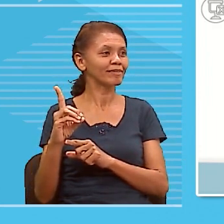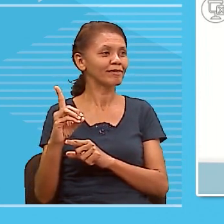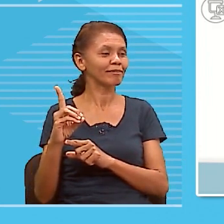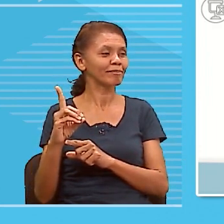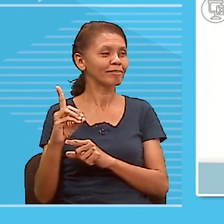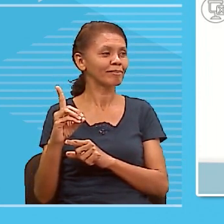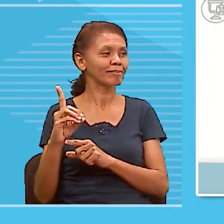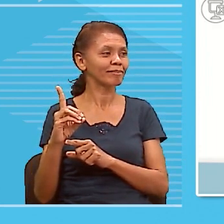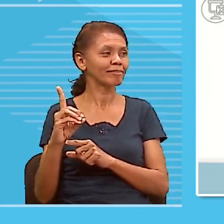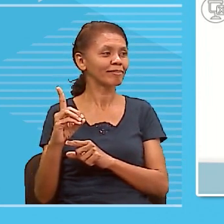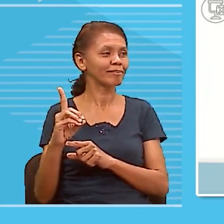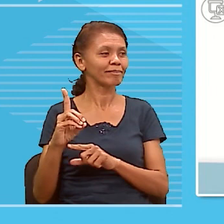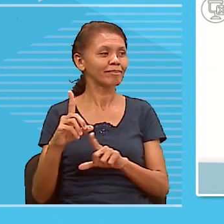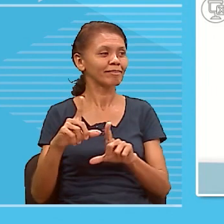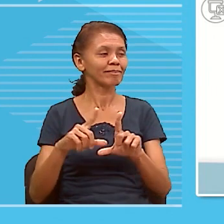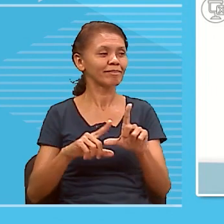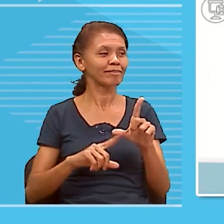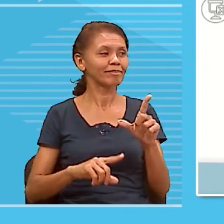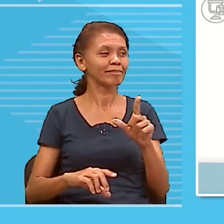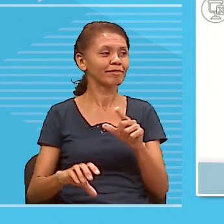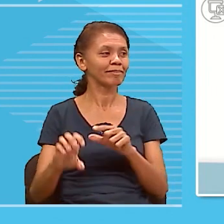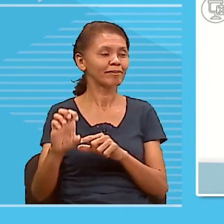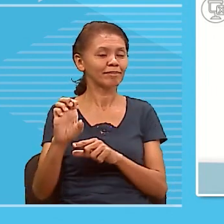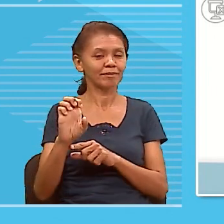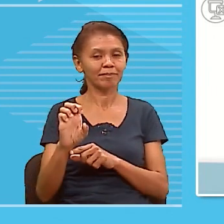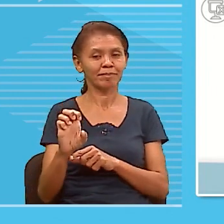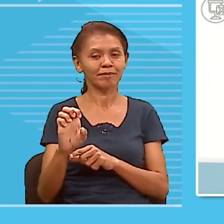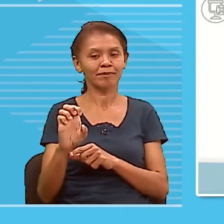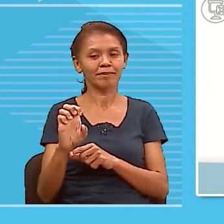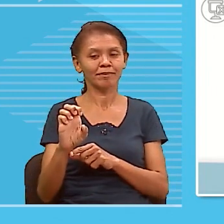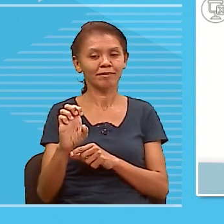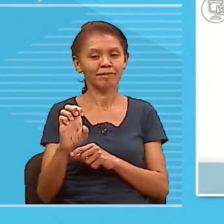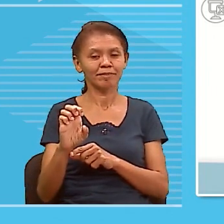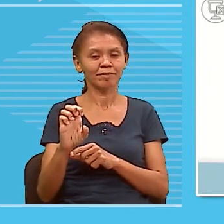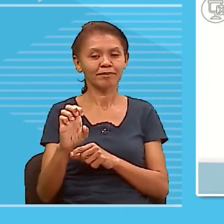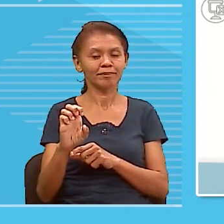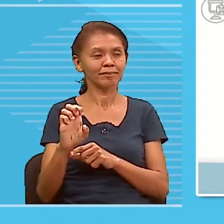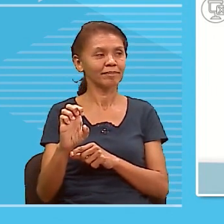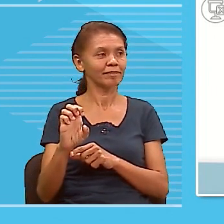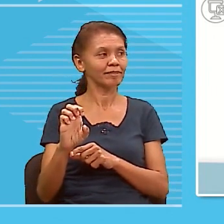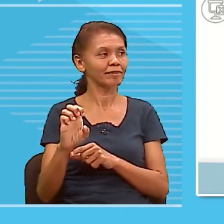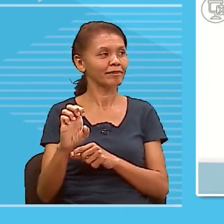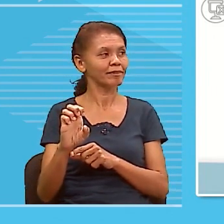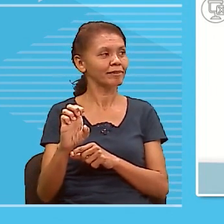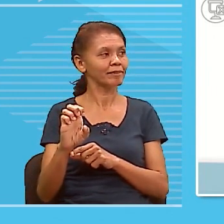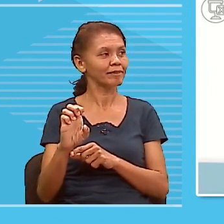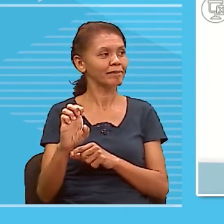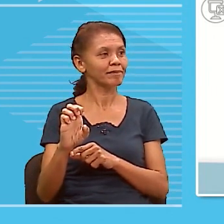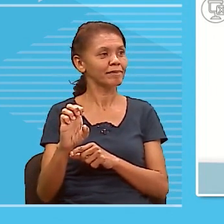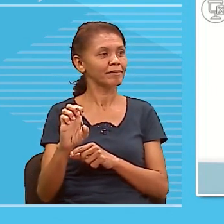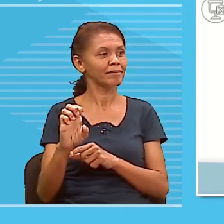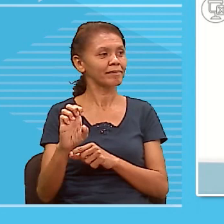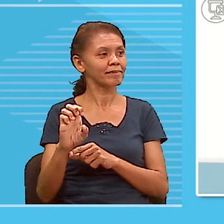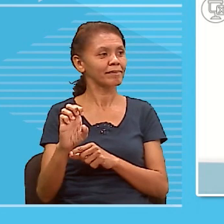direciona a conclusão do leitor assume funções discursivas